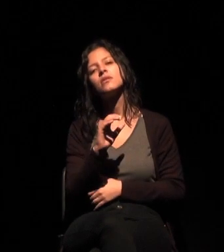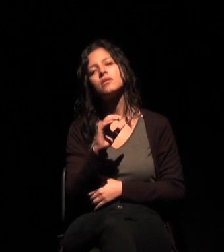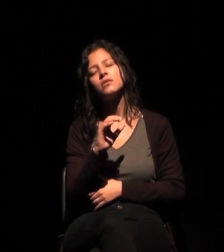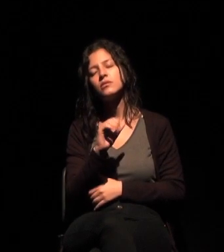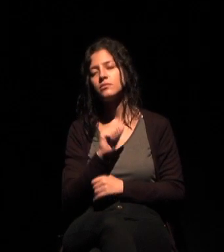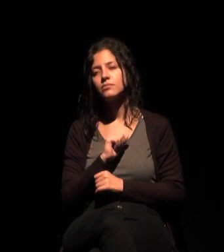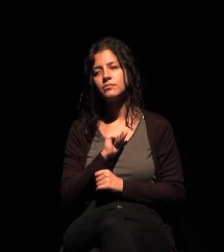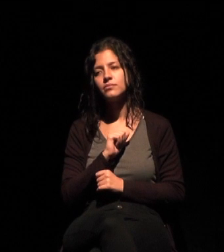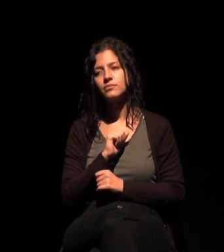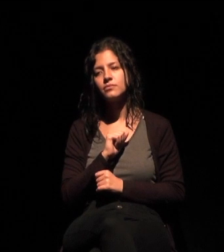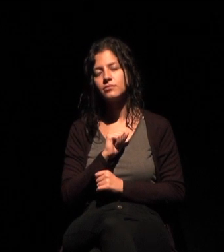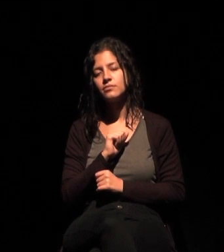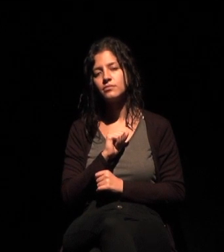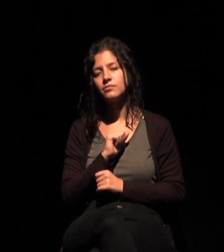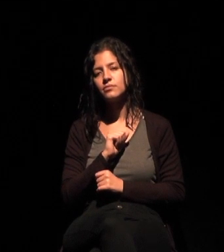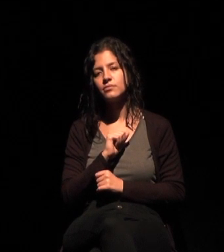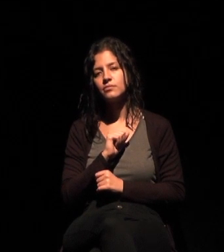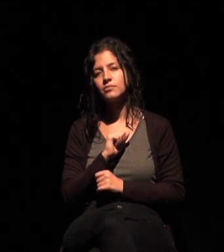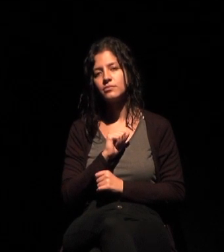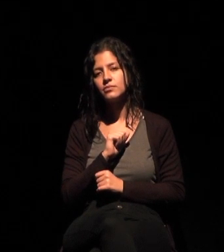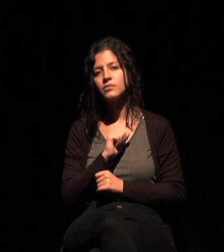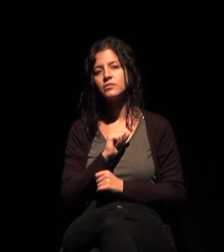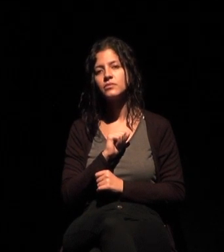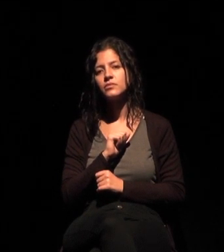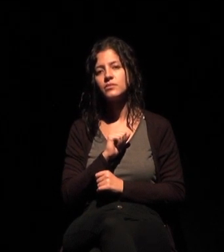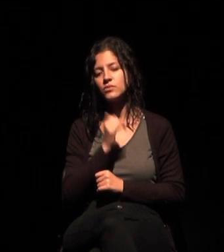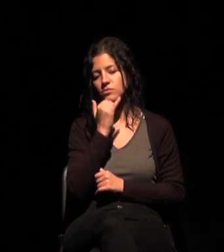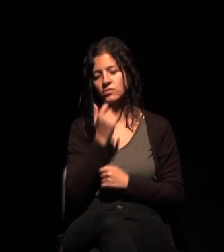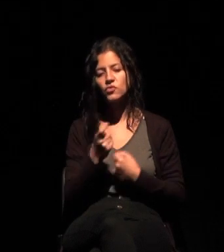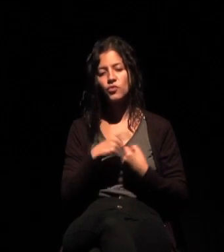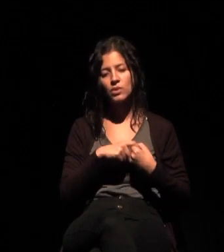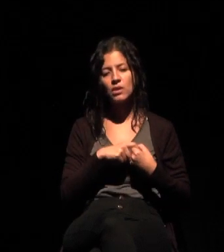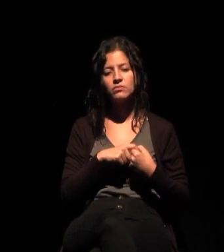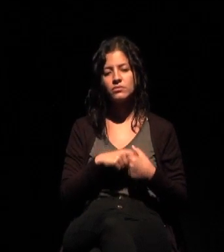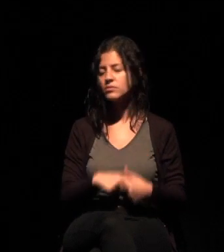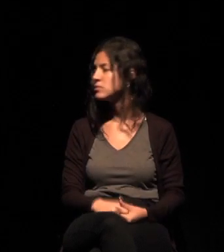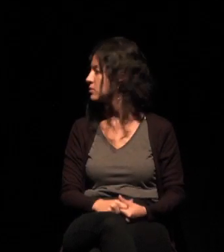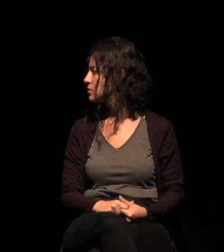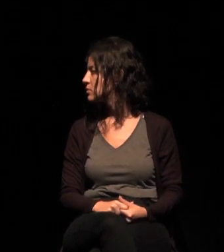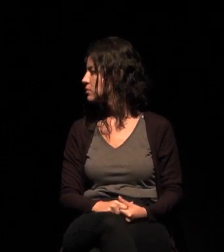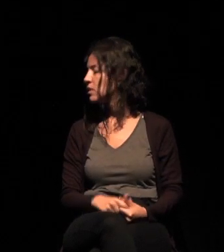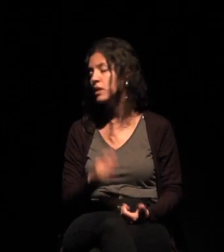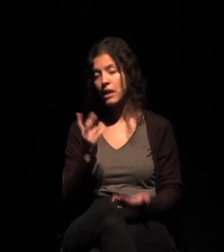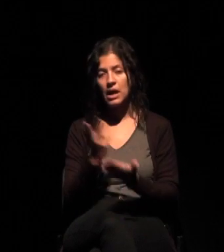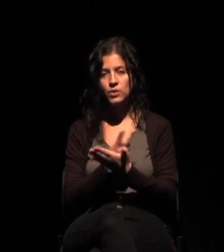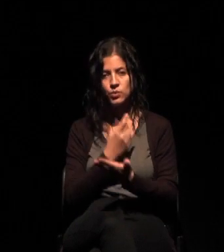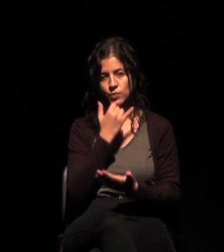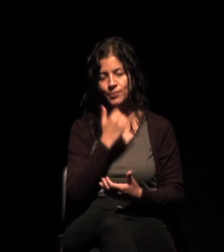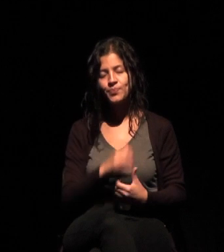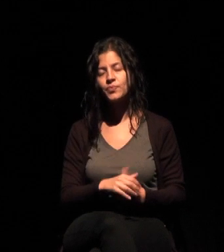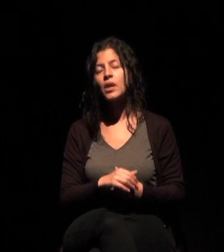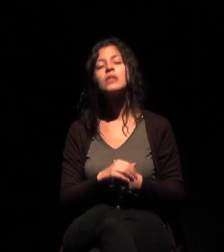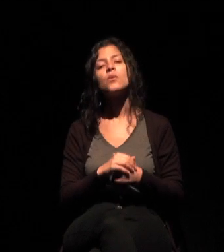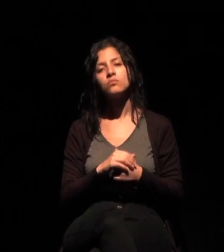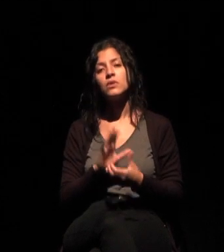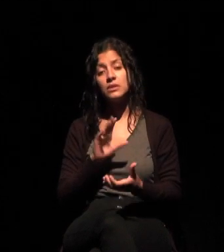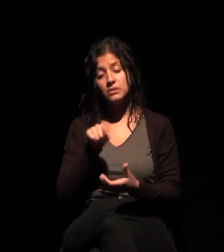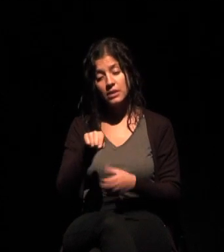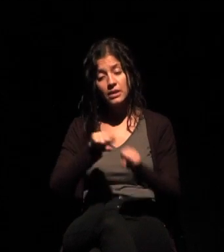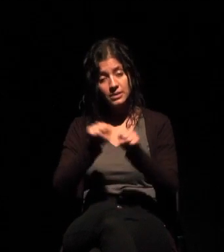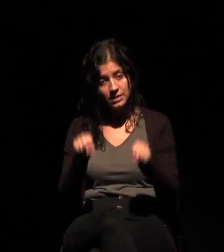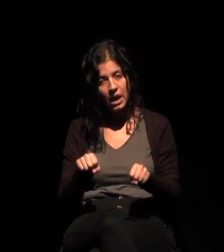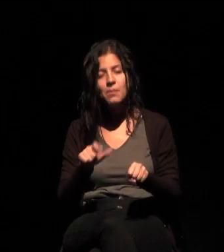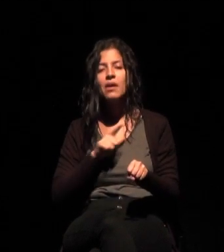sabido é isso é sabido pelo que está na base de um retorno aqui tá então a idéia é a seguinte